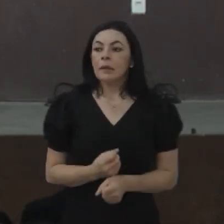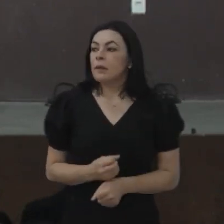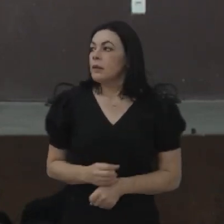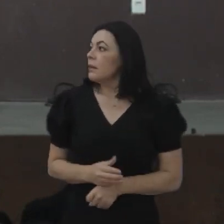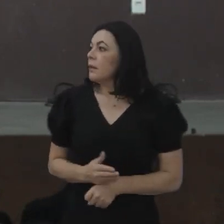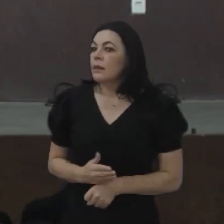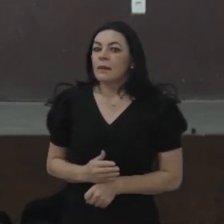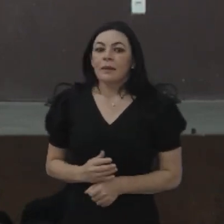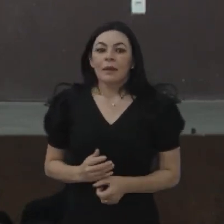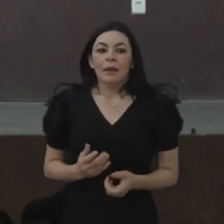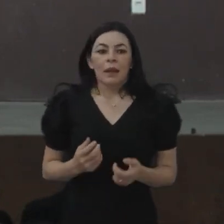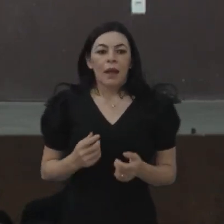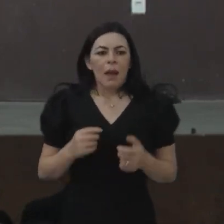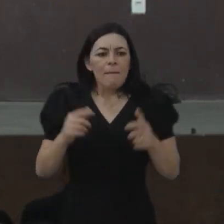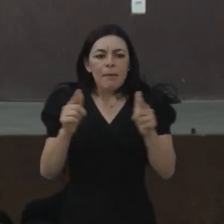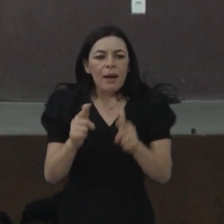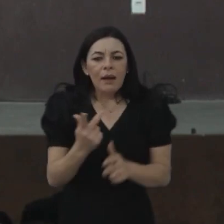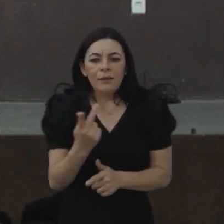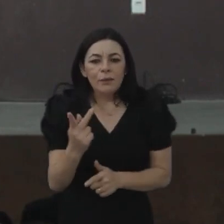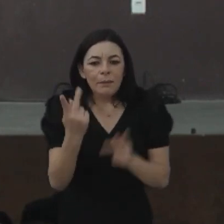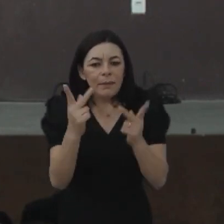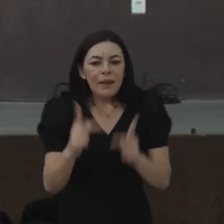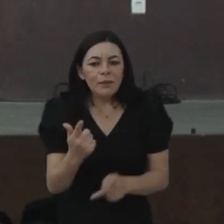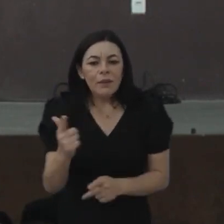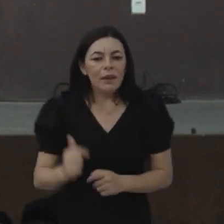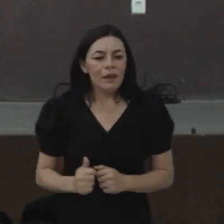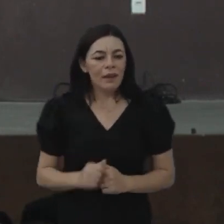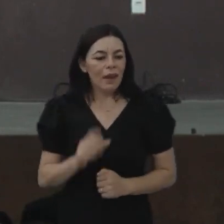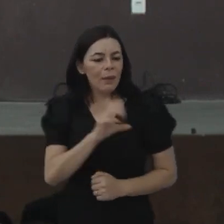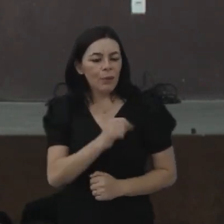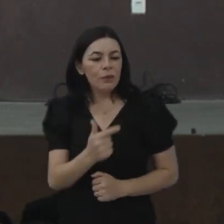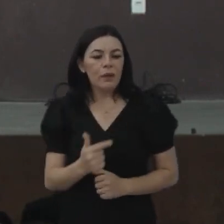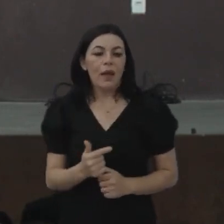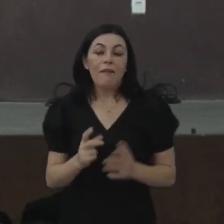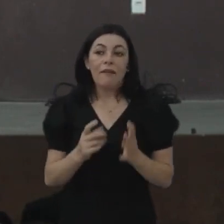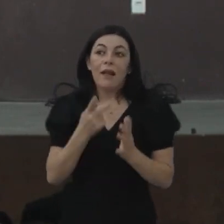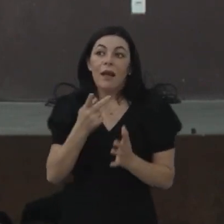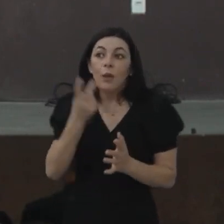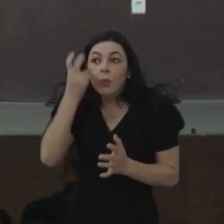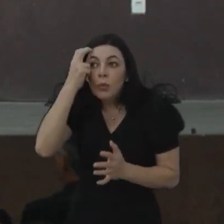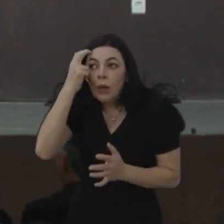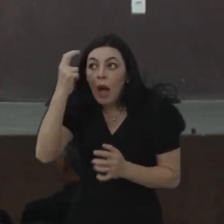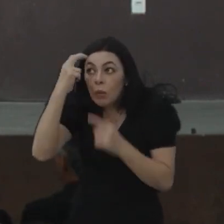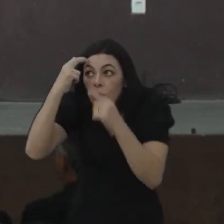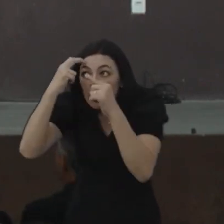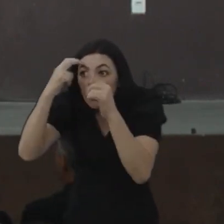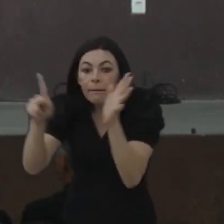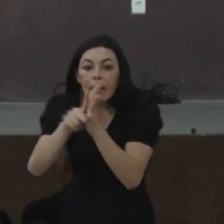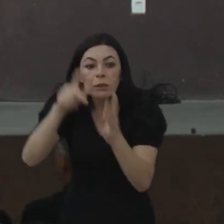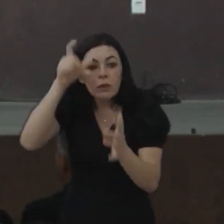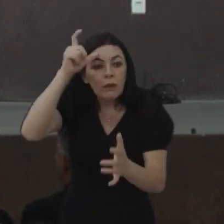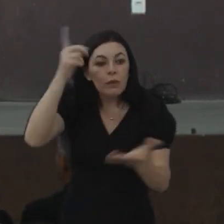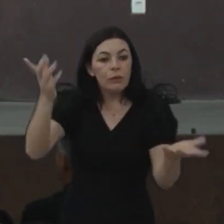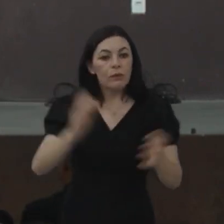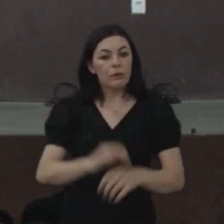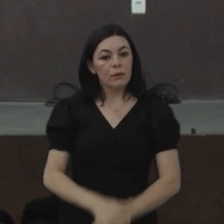pacífico. Que lugar de amor, não é cultura. É a cultura mesmo do cão. É a cultura do diabo